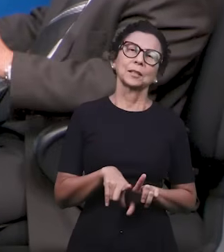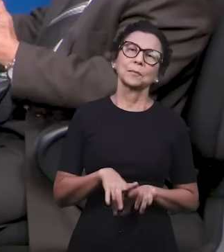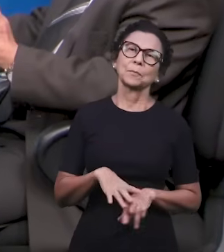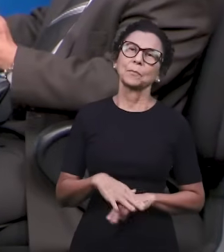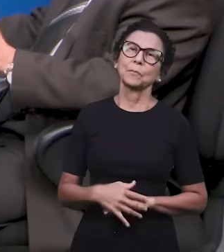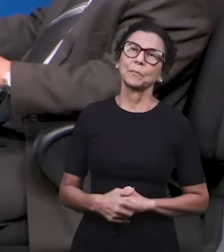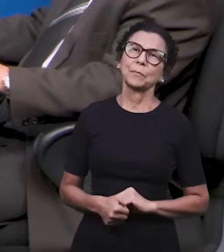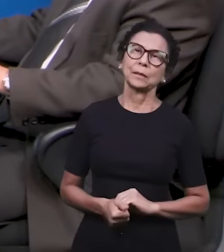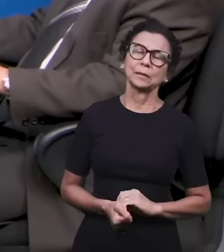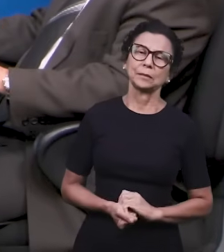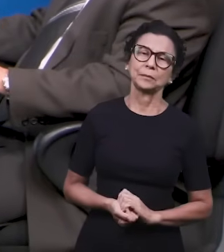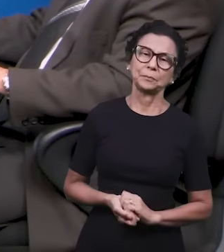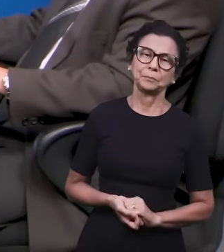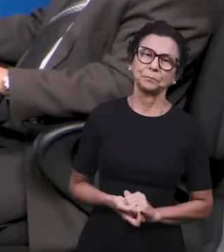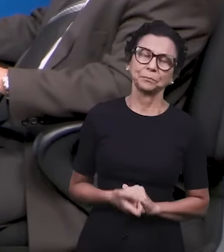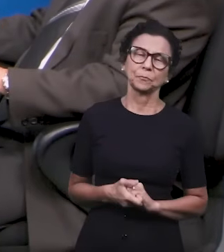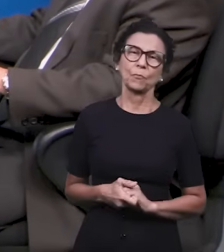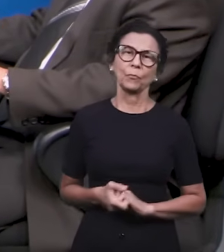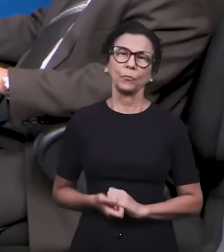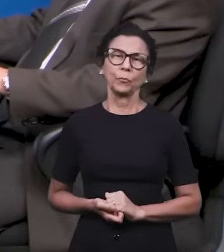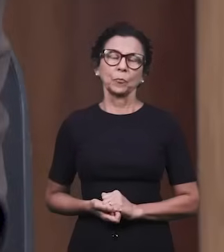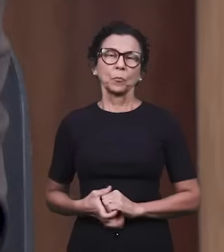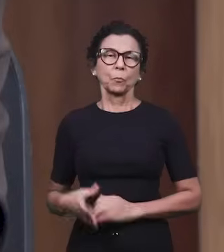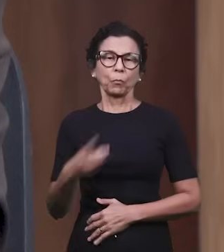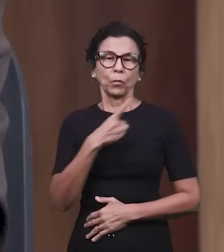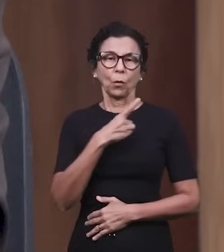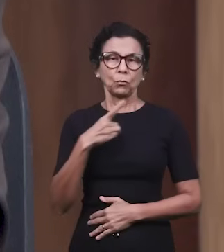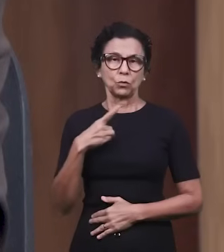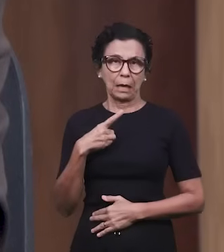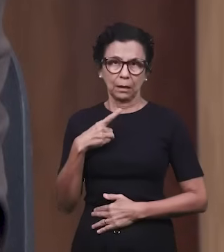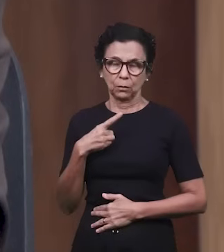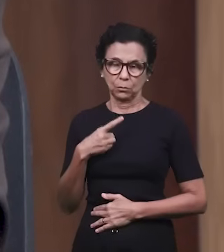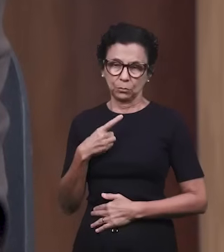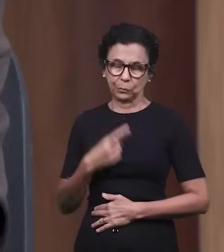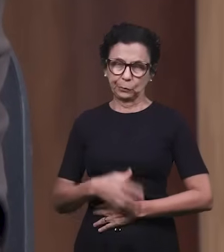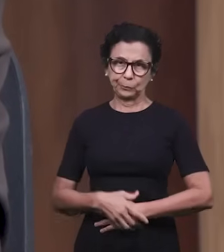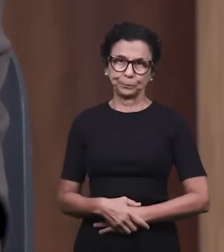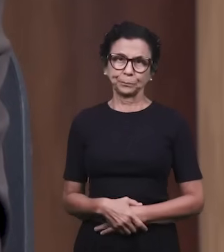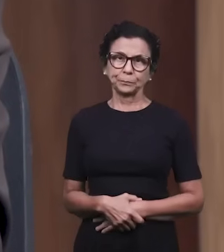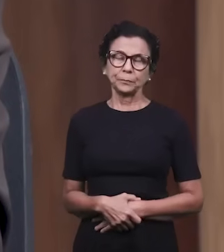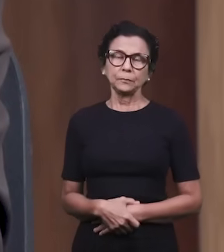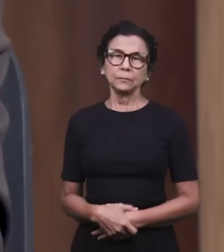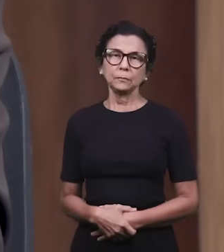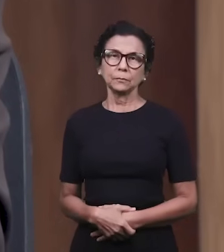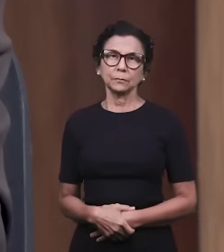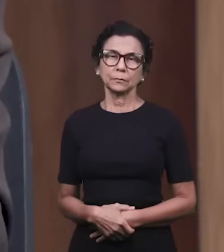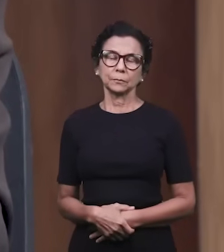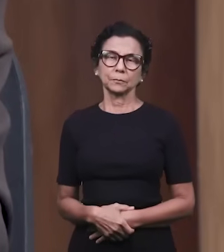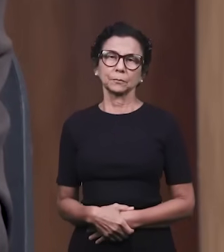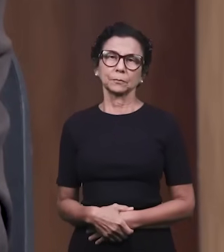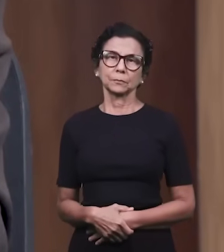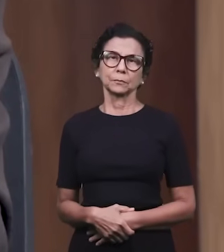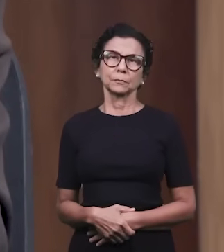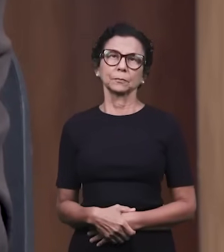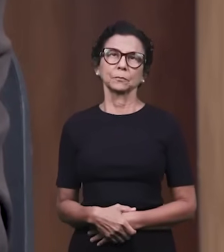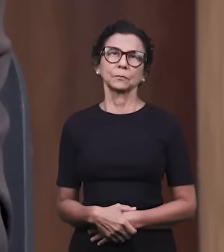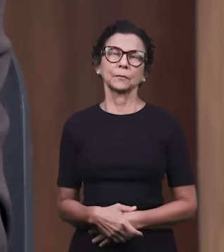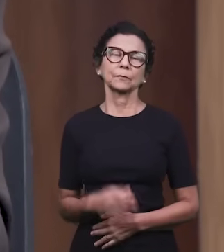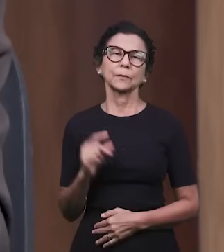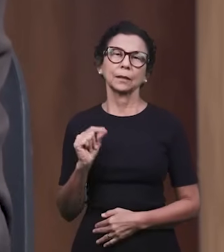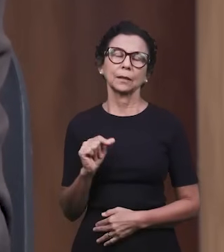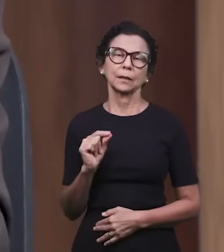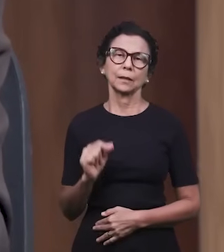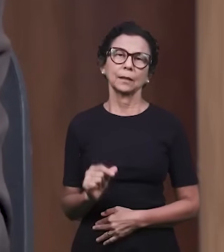deve ser visto é primeiramente de acordo com a forma como